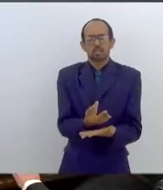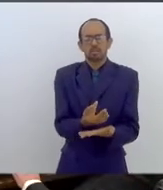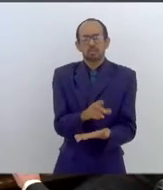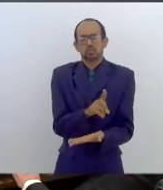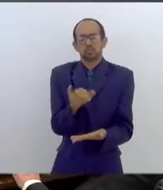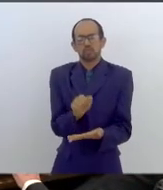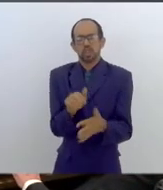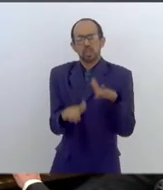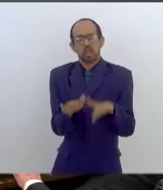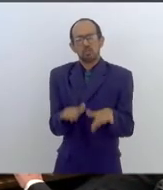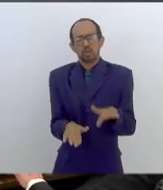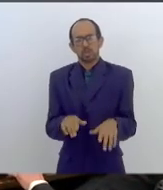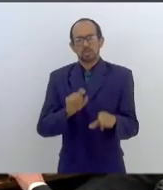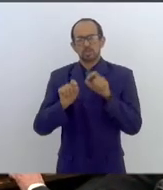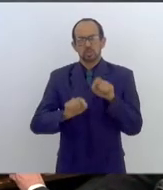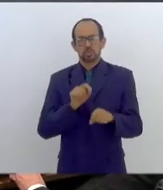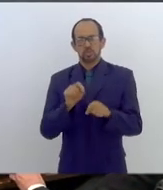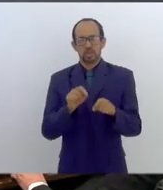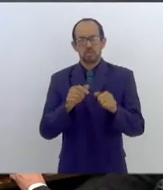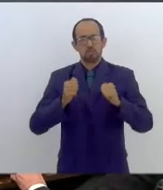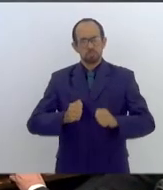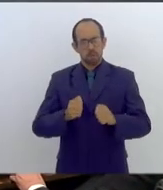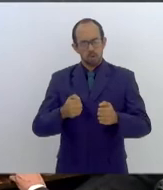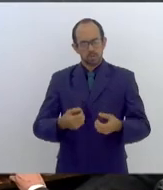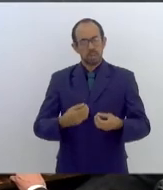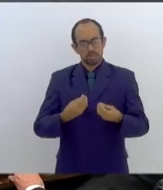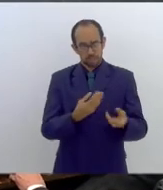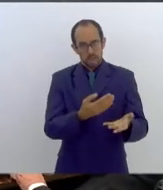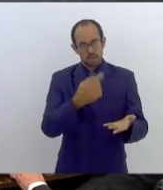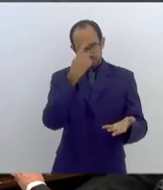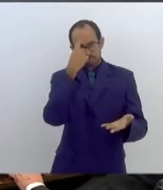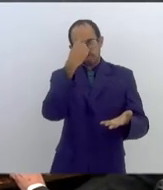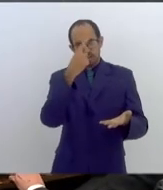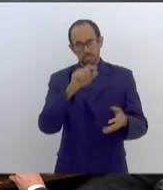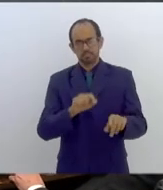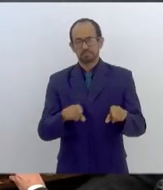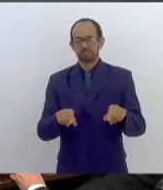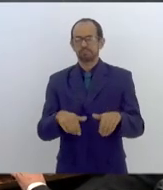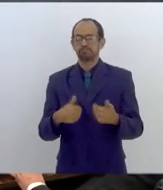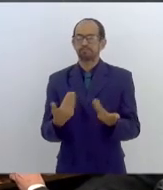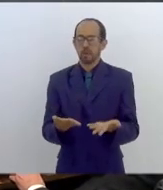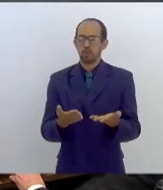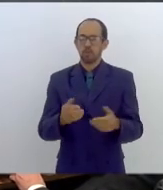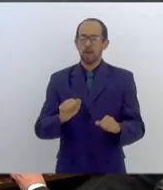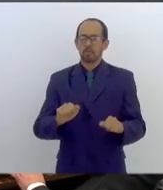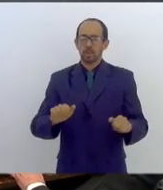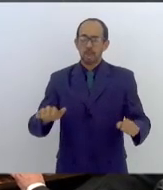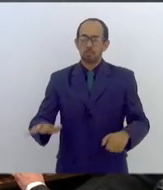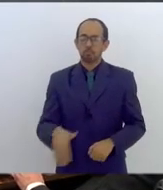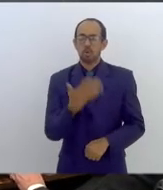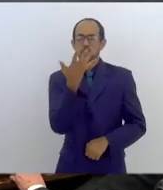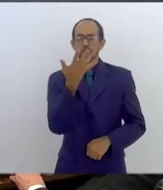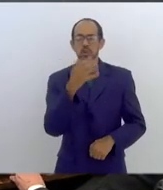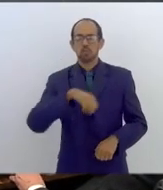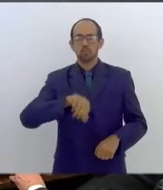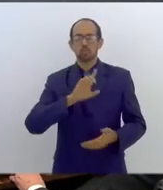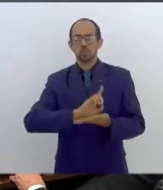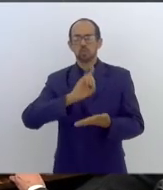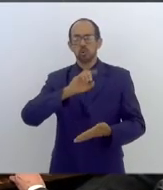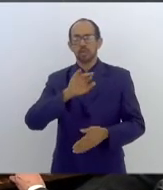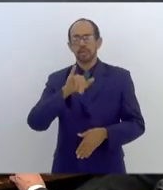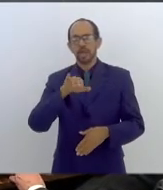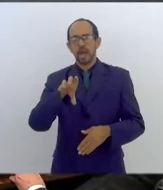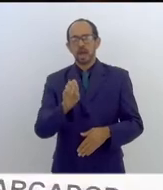dia talvez possa encampar essa ideia e aí vem a promoção do Dr Ricardo Alberto ao cargo de